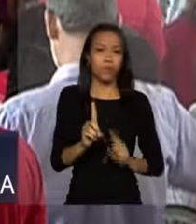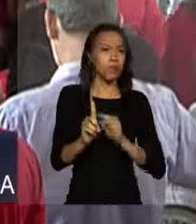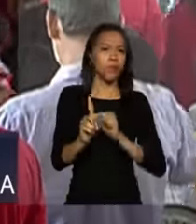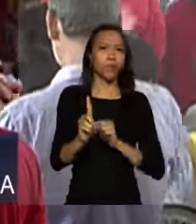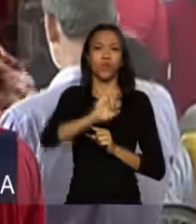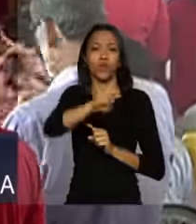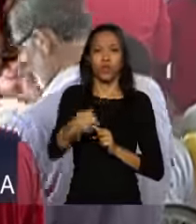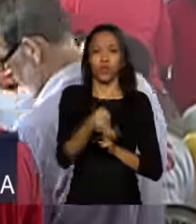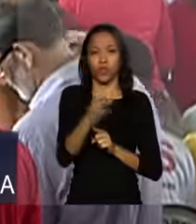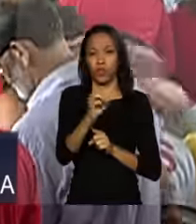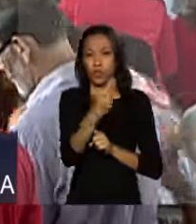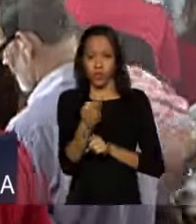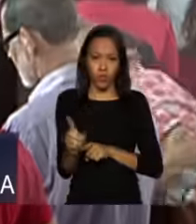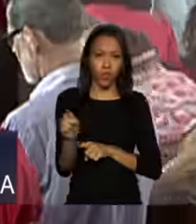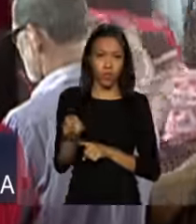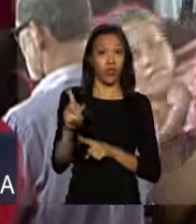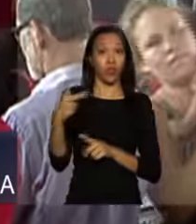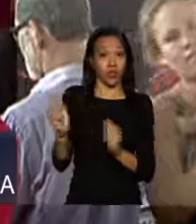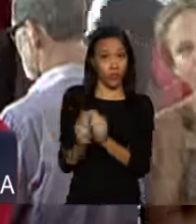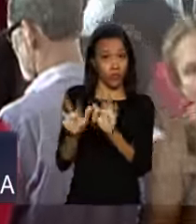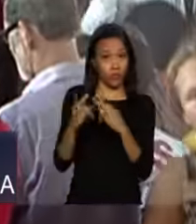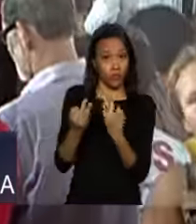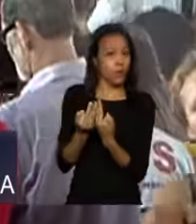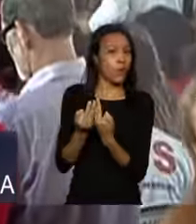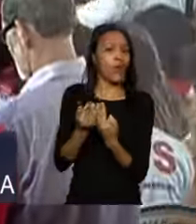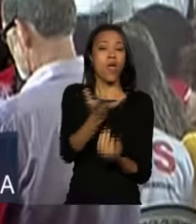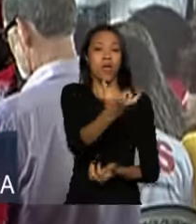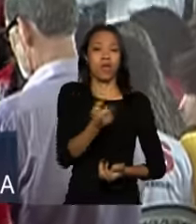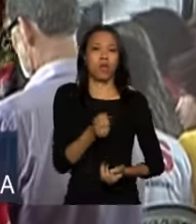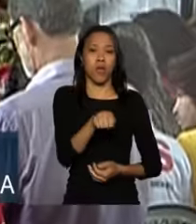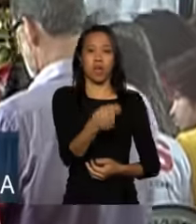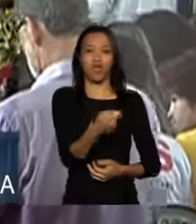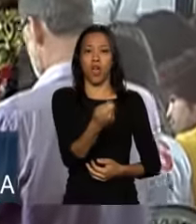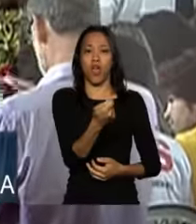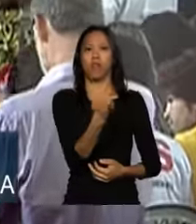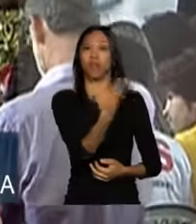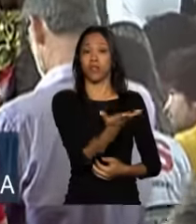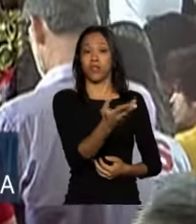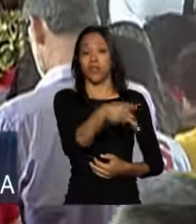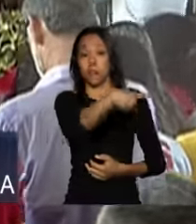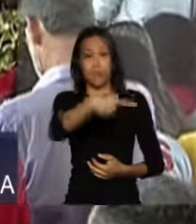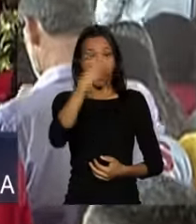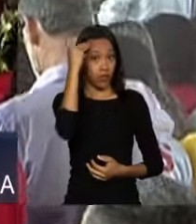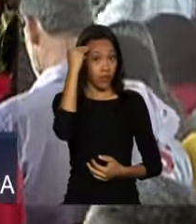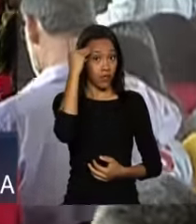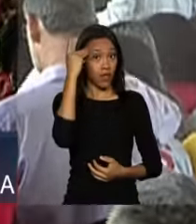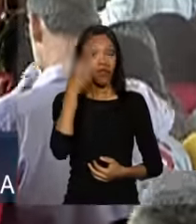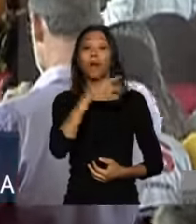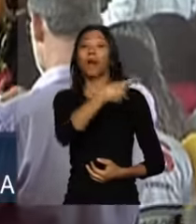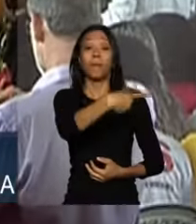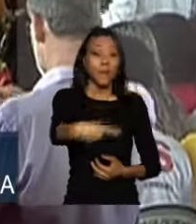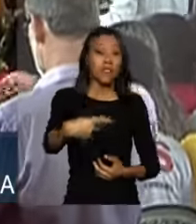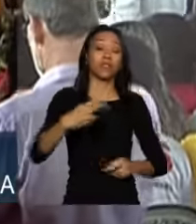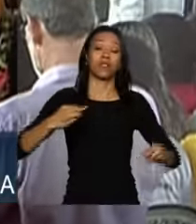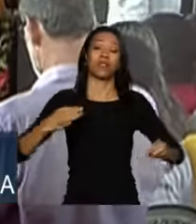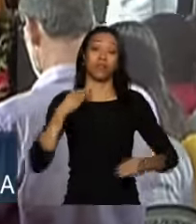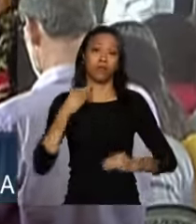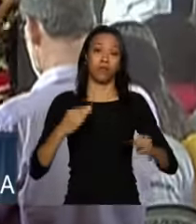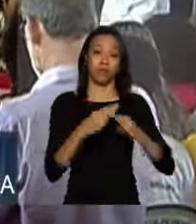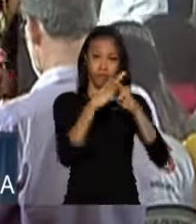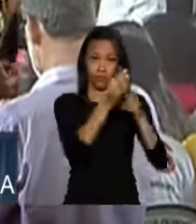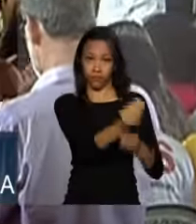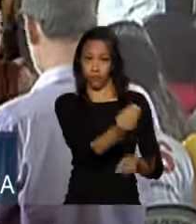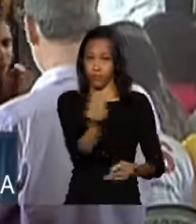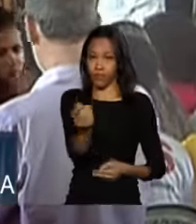senhor José da Silva Félix e família para receber as chaves das mãos da presidente da Caixa.